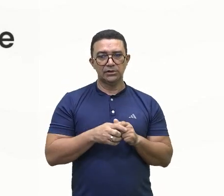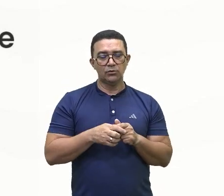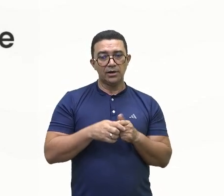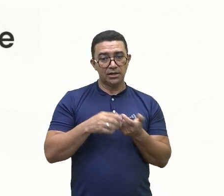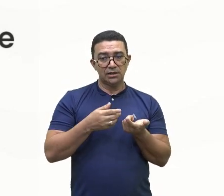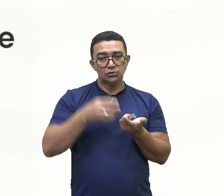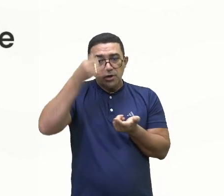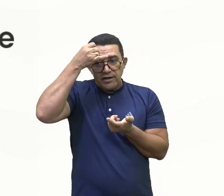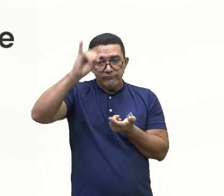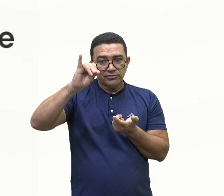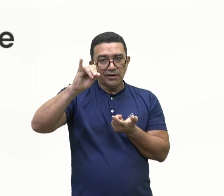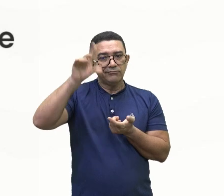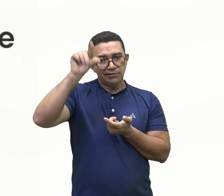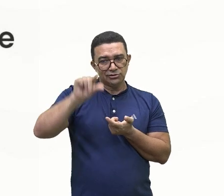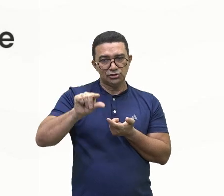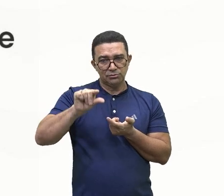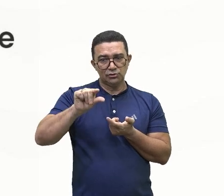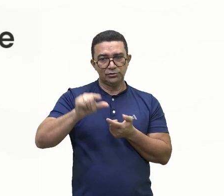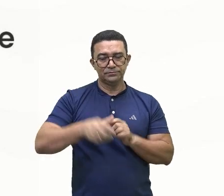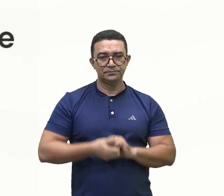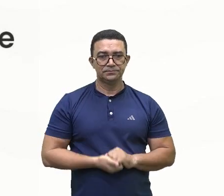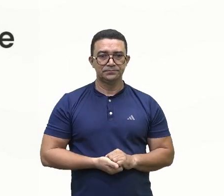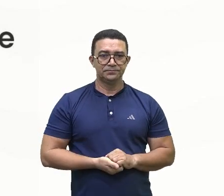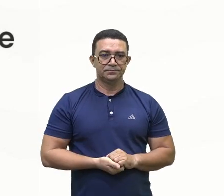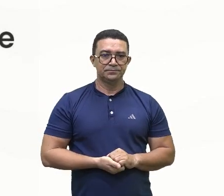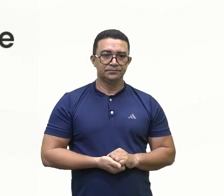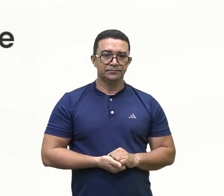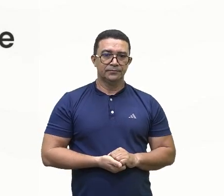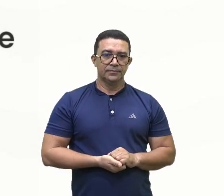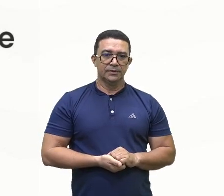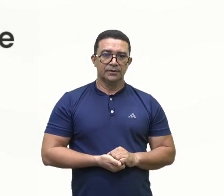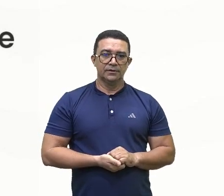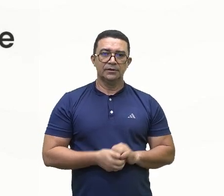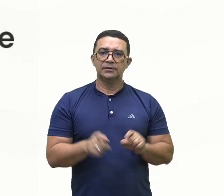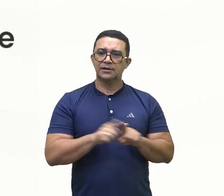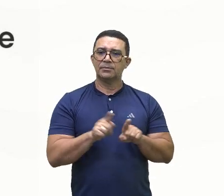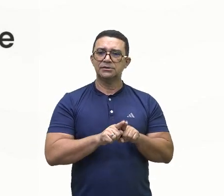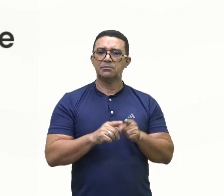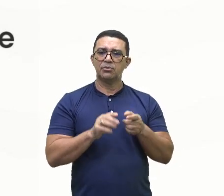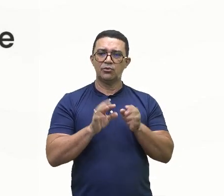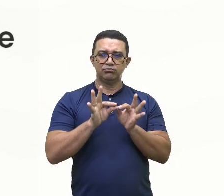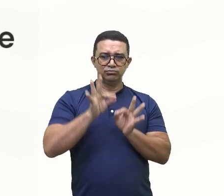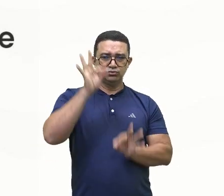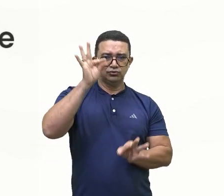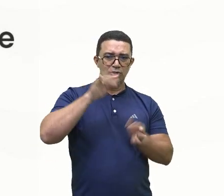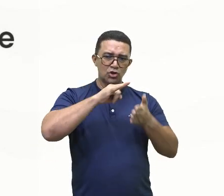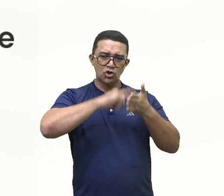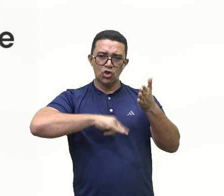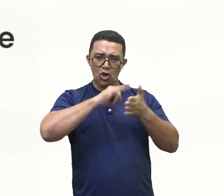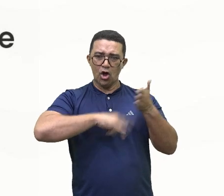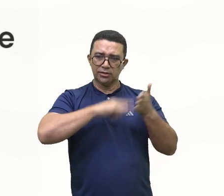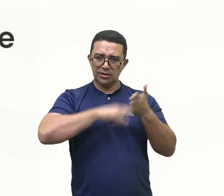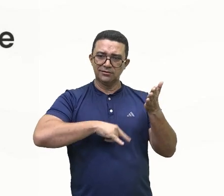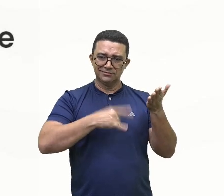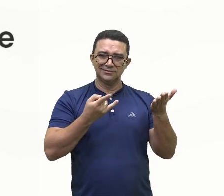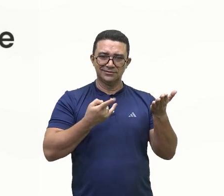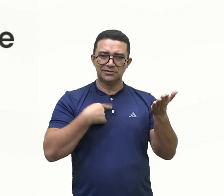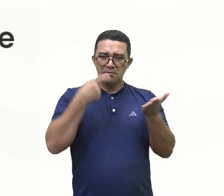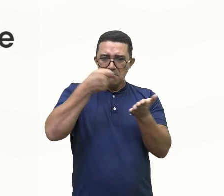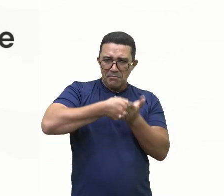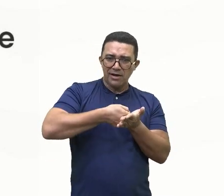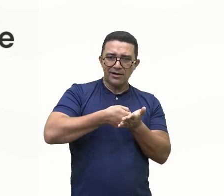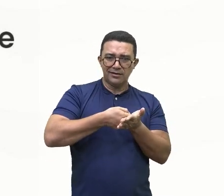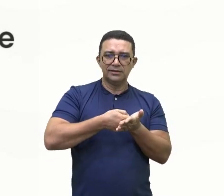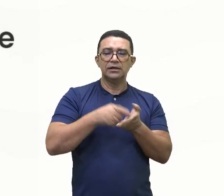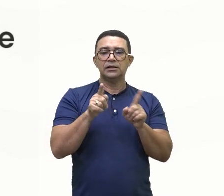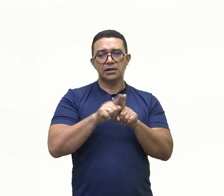tão importante. Outro passo é você guardar as notas fiscais e os recibos de pagamento. Isso